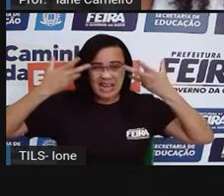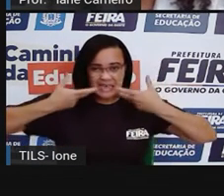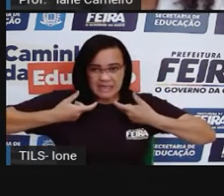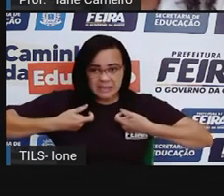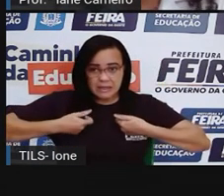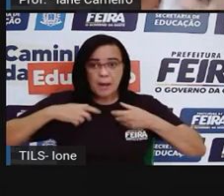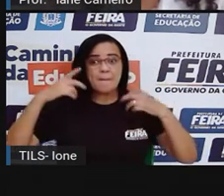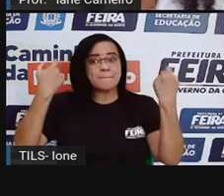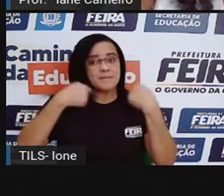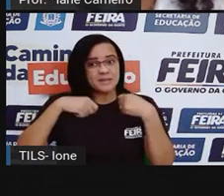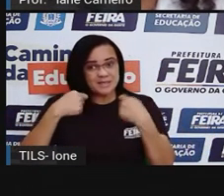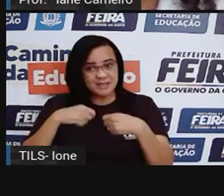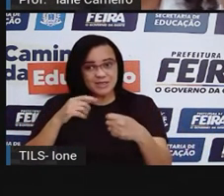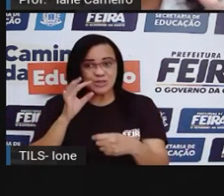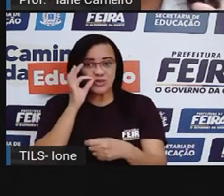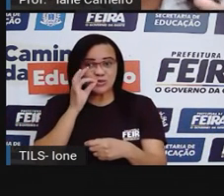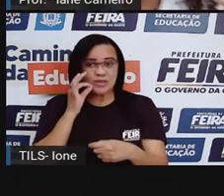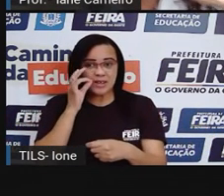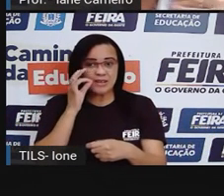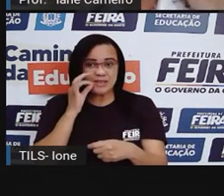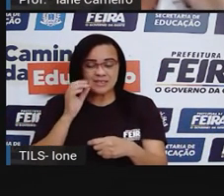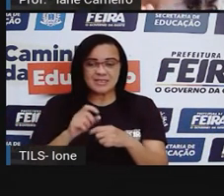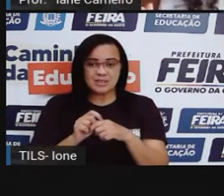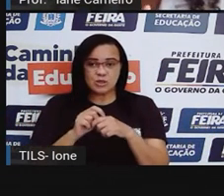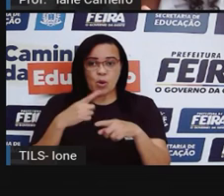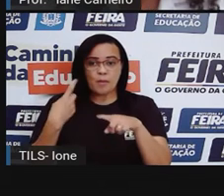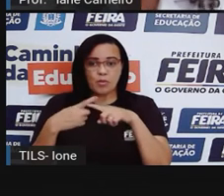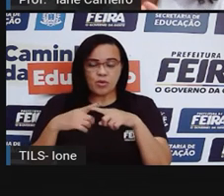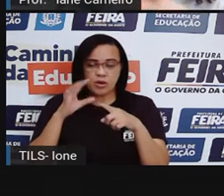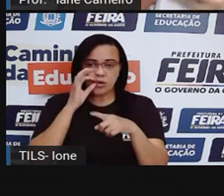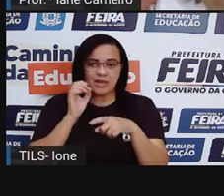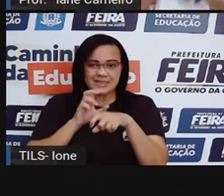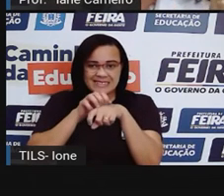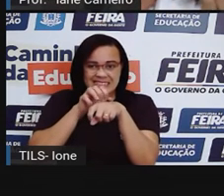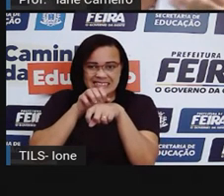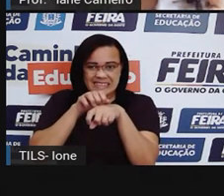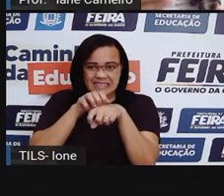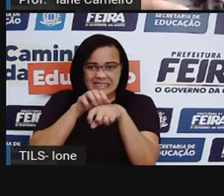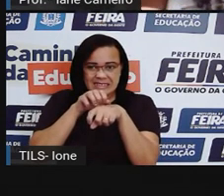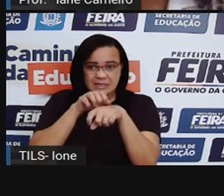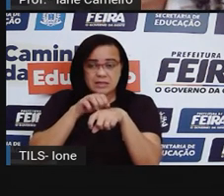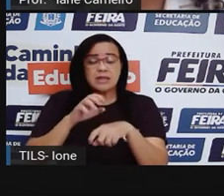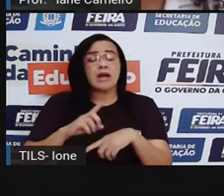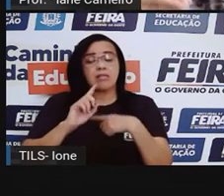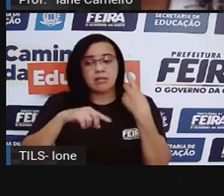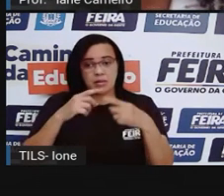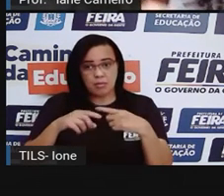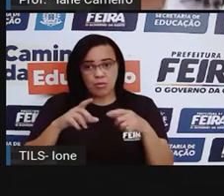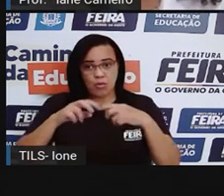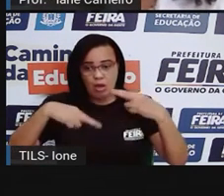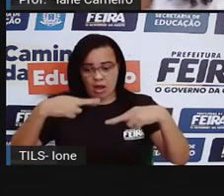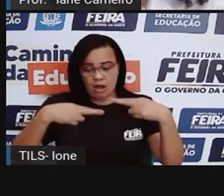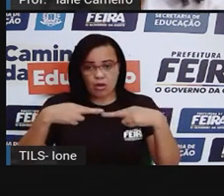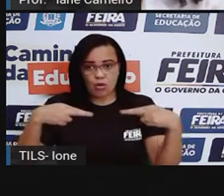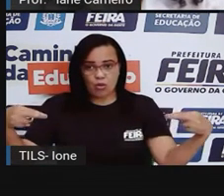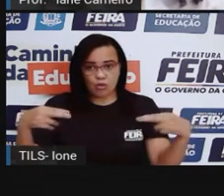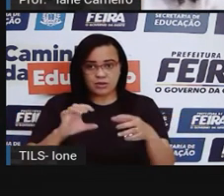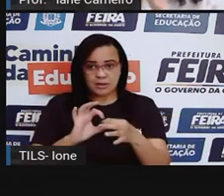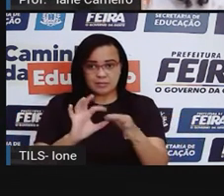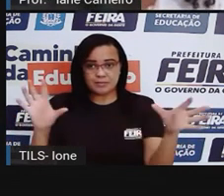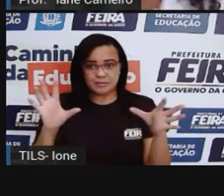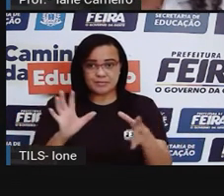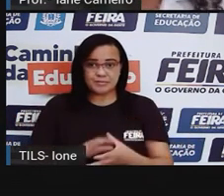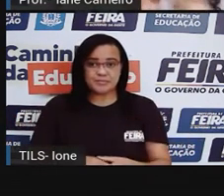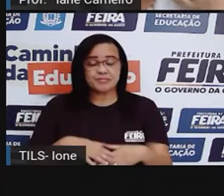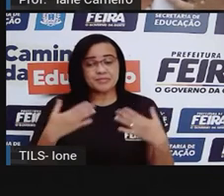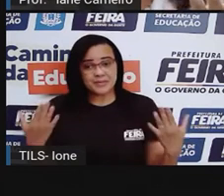ele ajudou a sair, né? A se libertar. Então, mesmo você sendo pequenininho, sendo criança, você pode ajudar